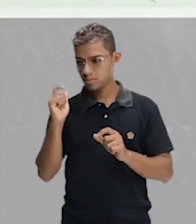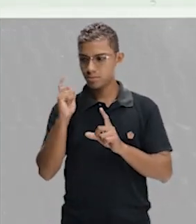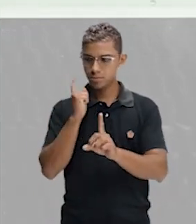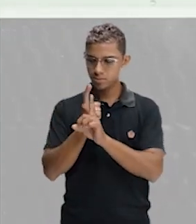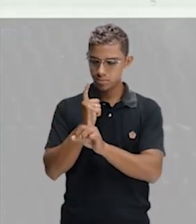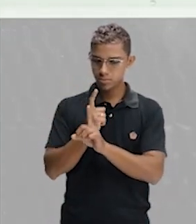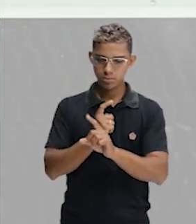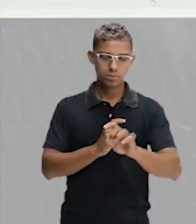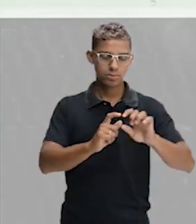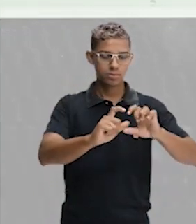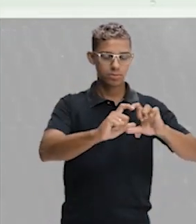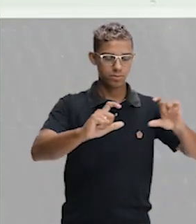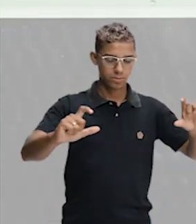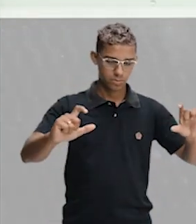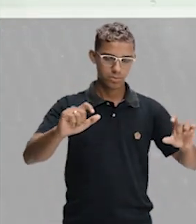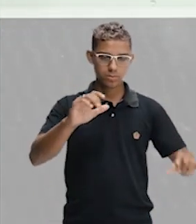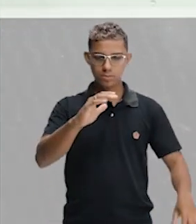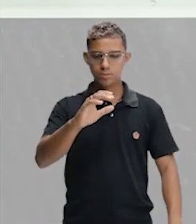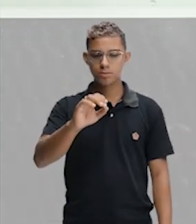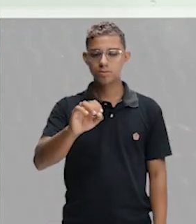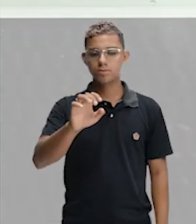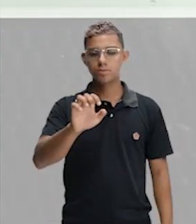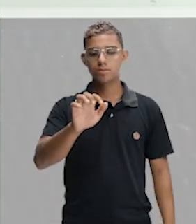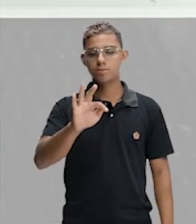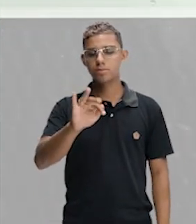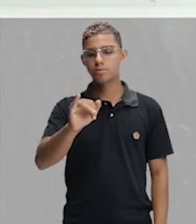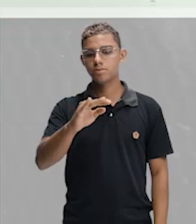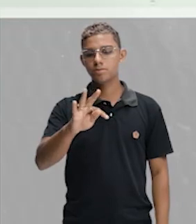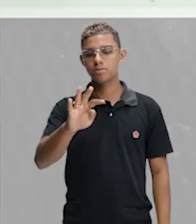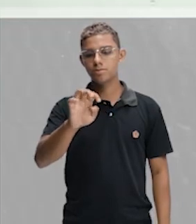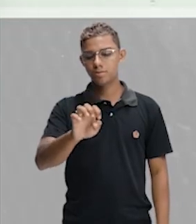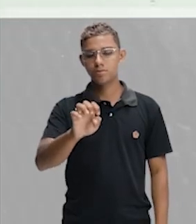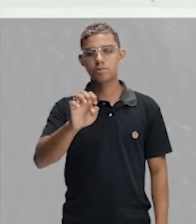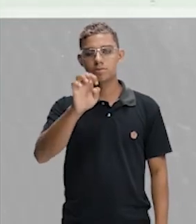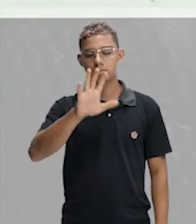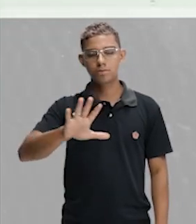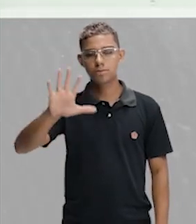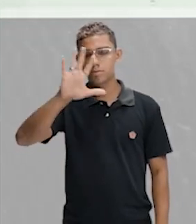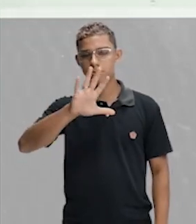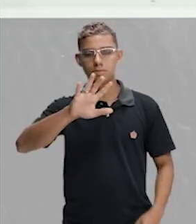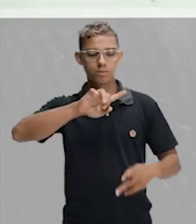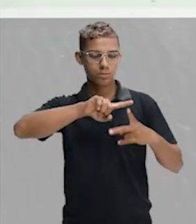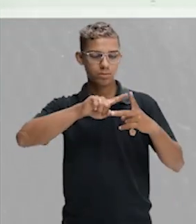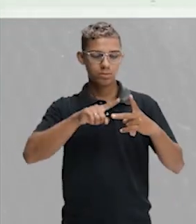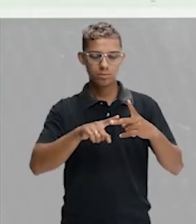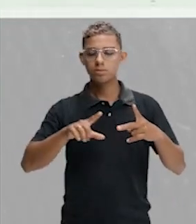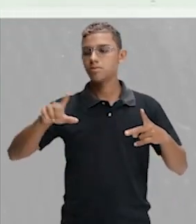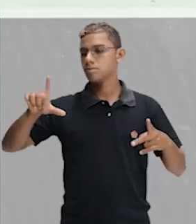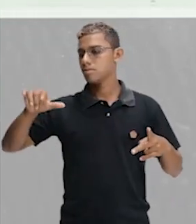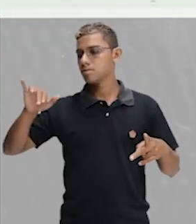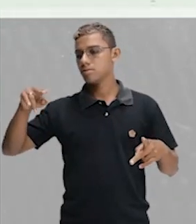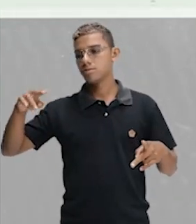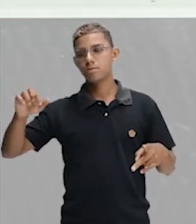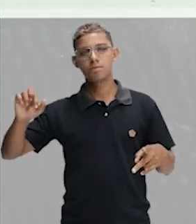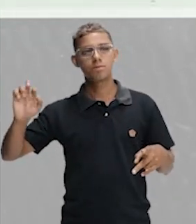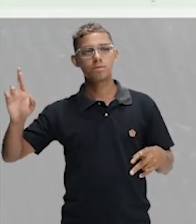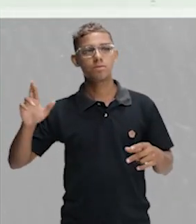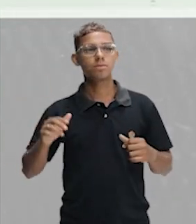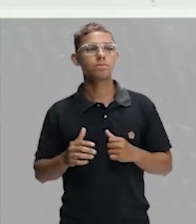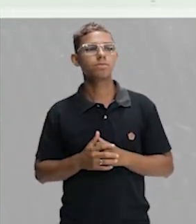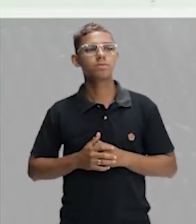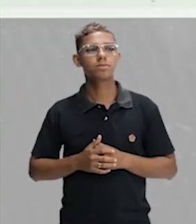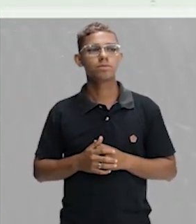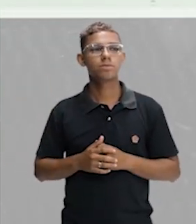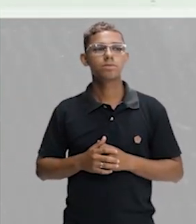linear basta você escrever a sua equação geral na forma reduzida como é que eu fiz aqui para